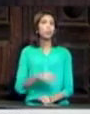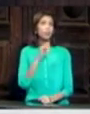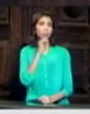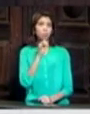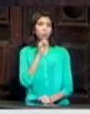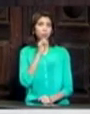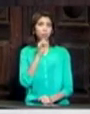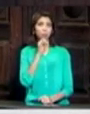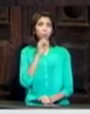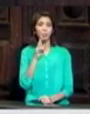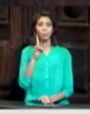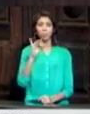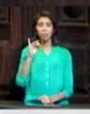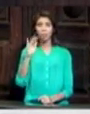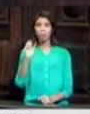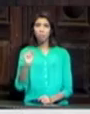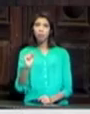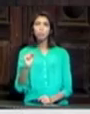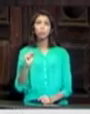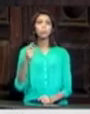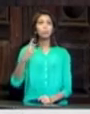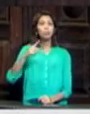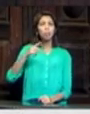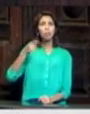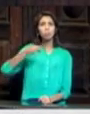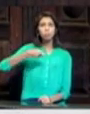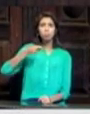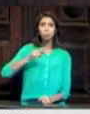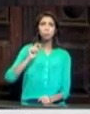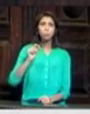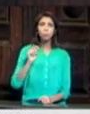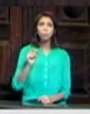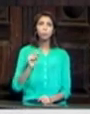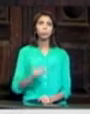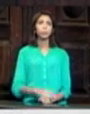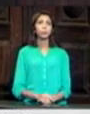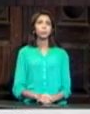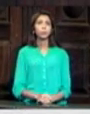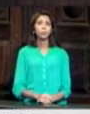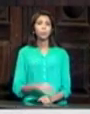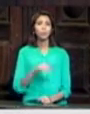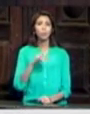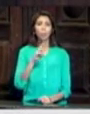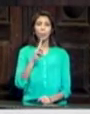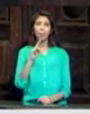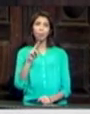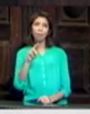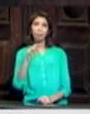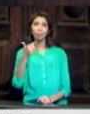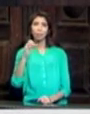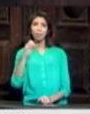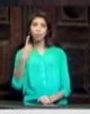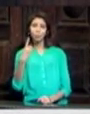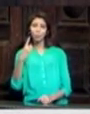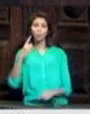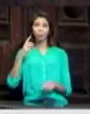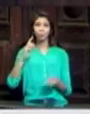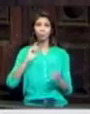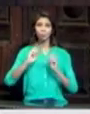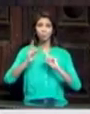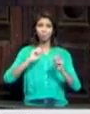exemplo, ela não integra, ela não liga a BR-101 à região dos lagos. Ela